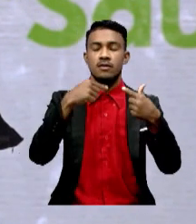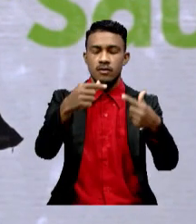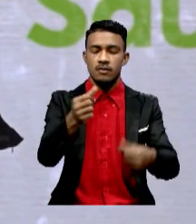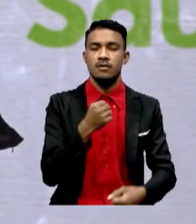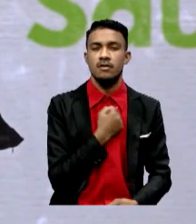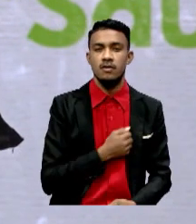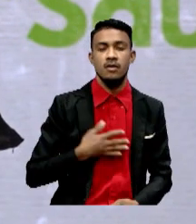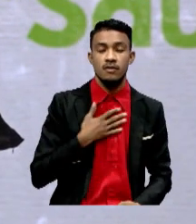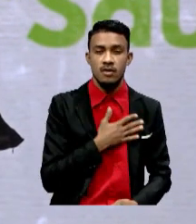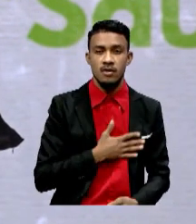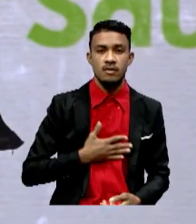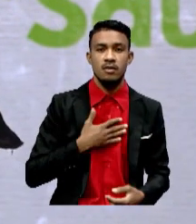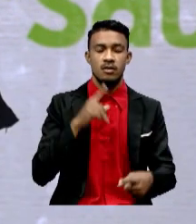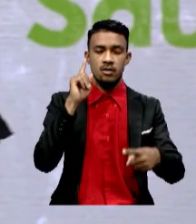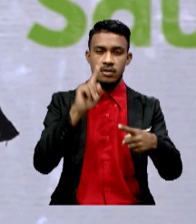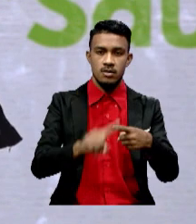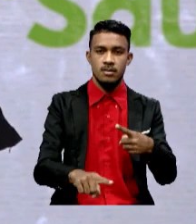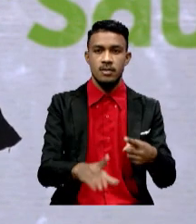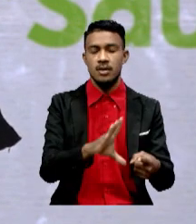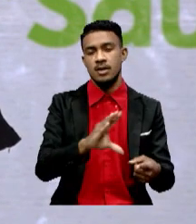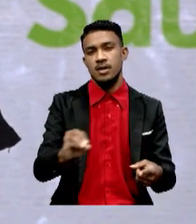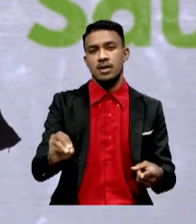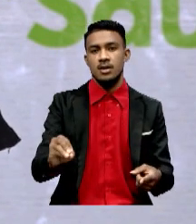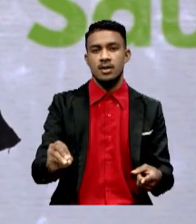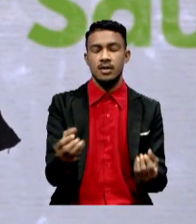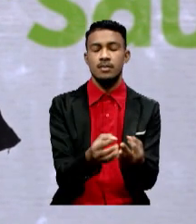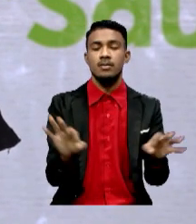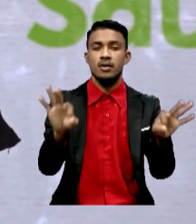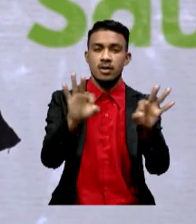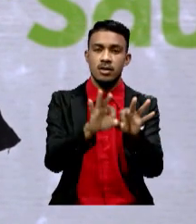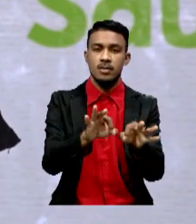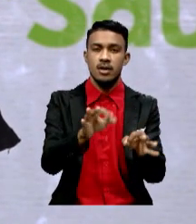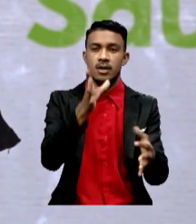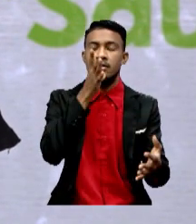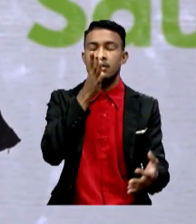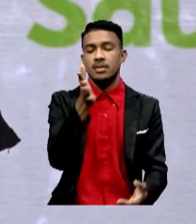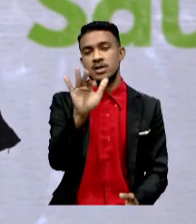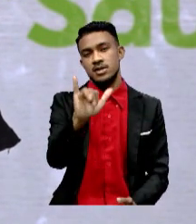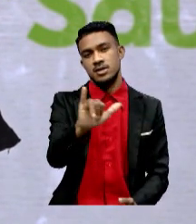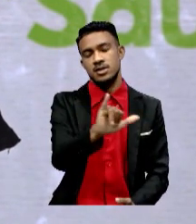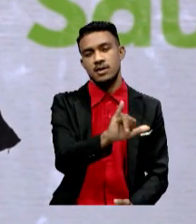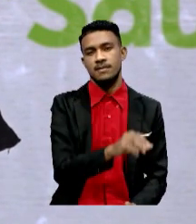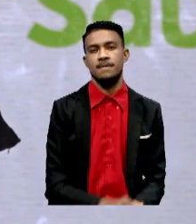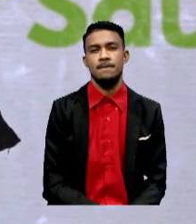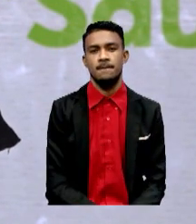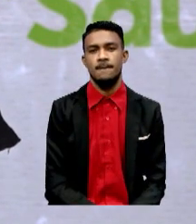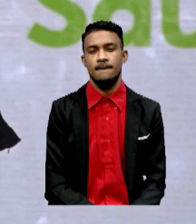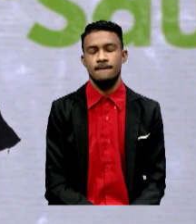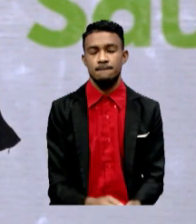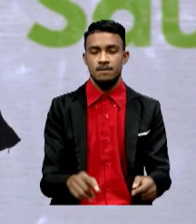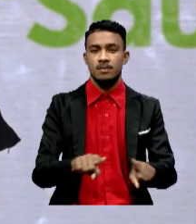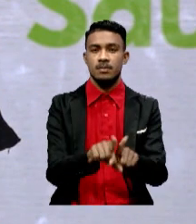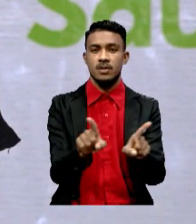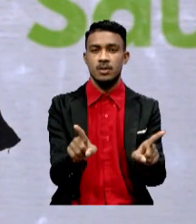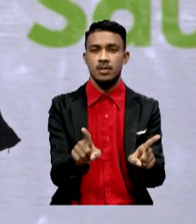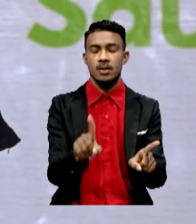Lilio apoia para a ONU ina em frente ao Serviço. Mas se não gostei com a ONU, vai ver Lilio